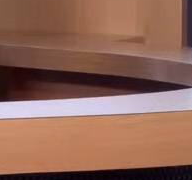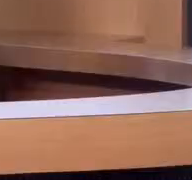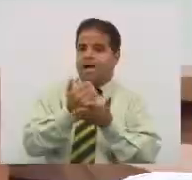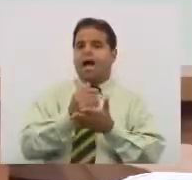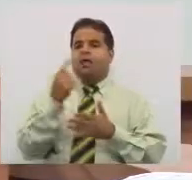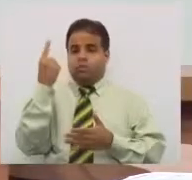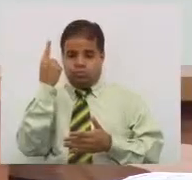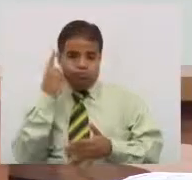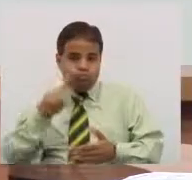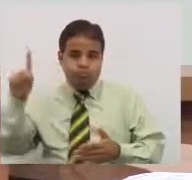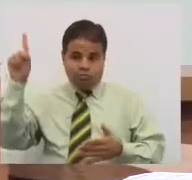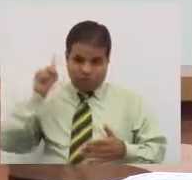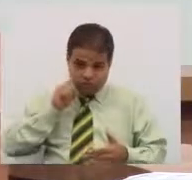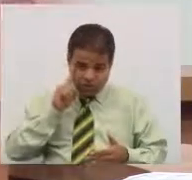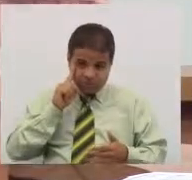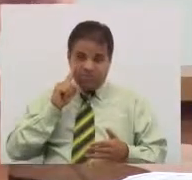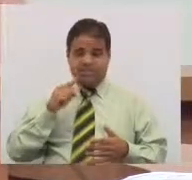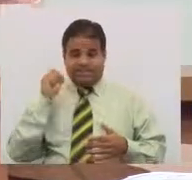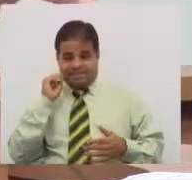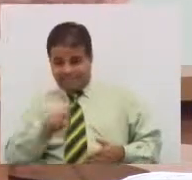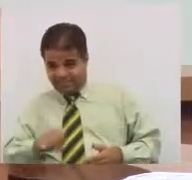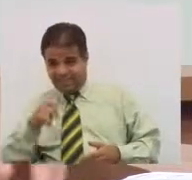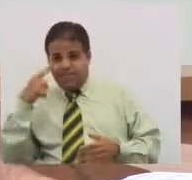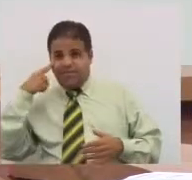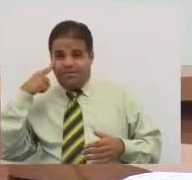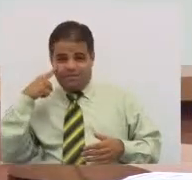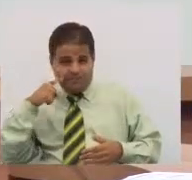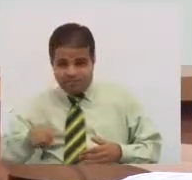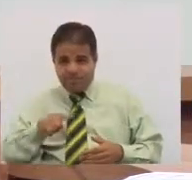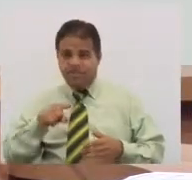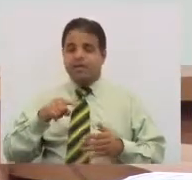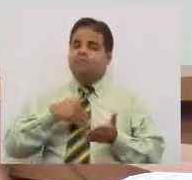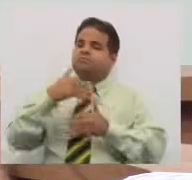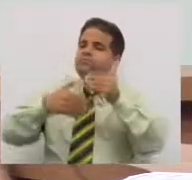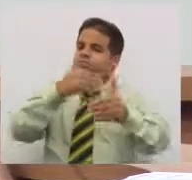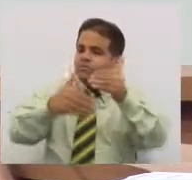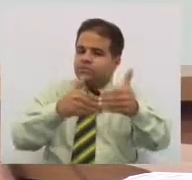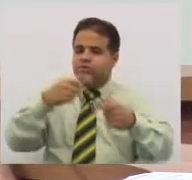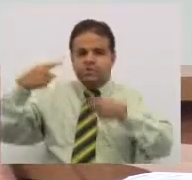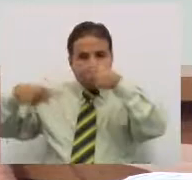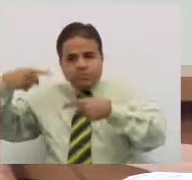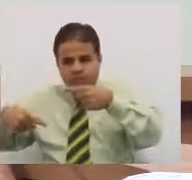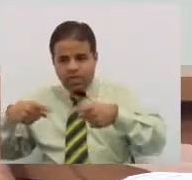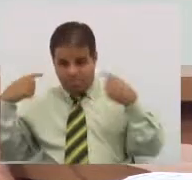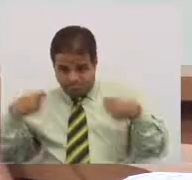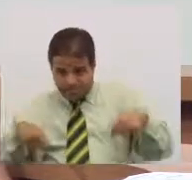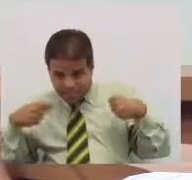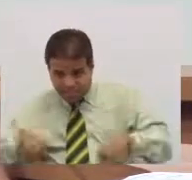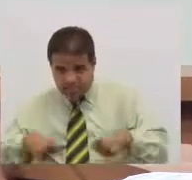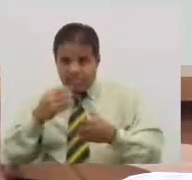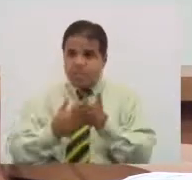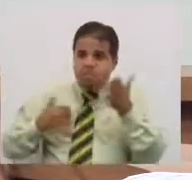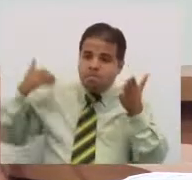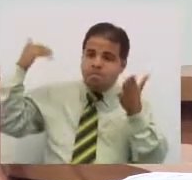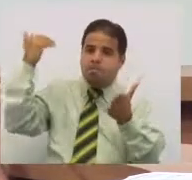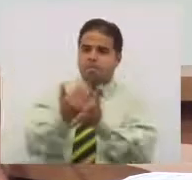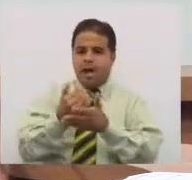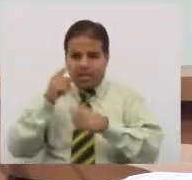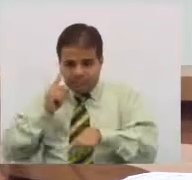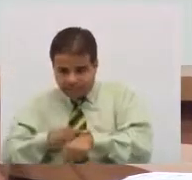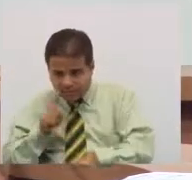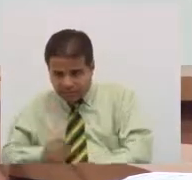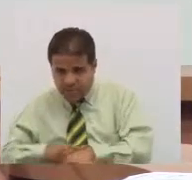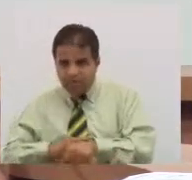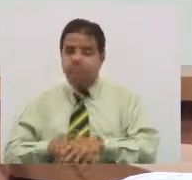diretor. Se a gente vê que no decorrer da discussão a gente precisar fazer, a gente precisar de mais tempo, nós vamos ter esse